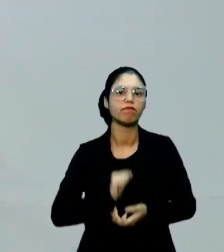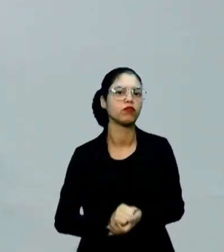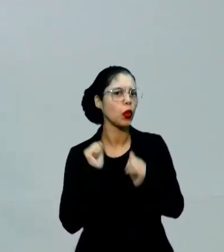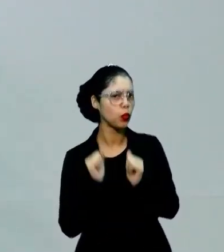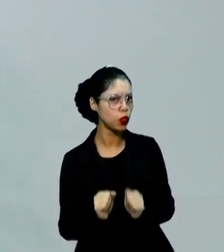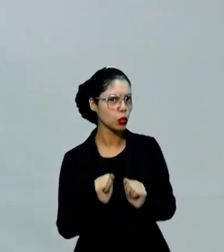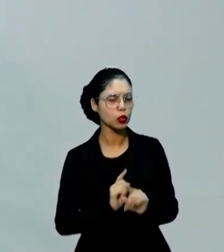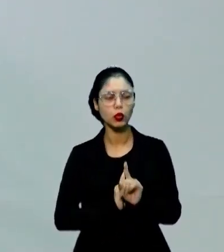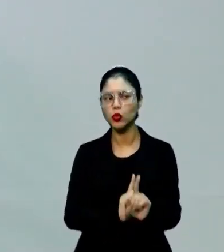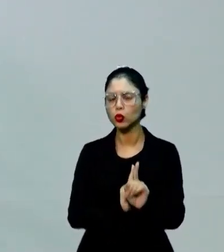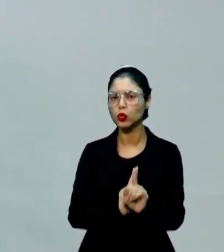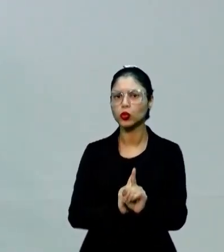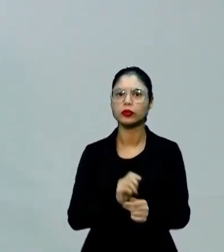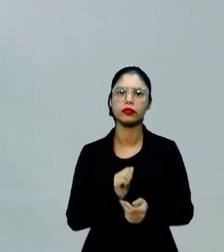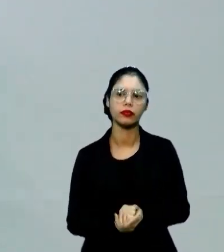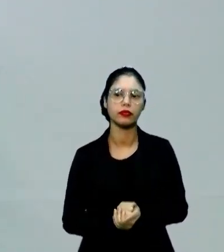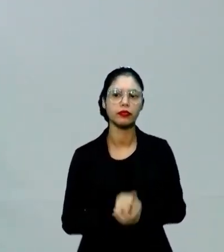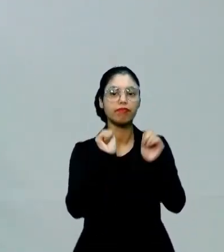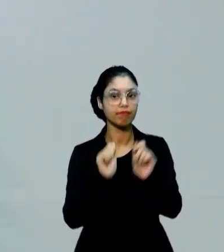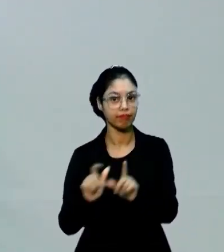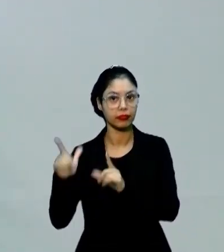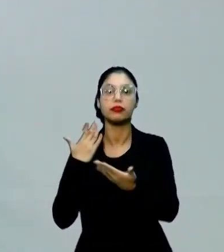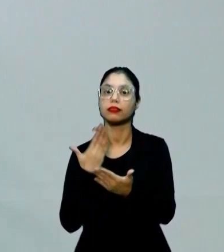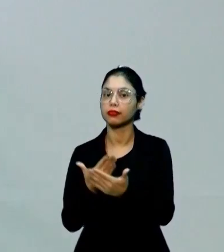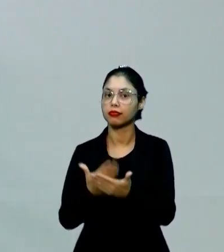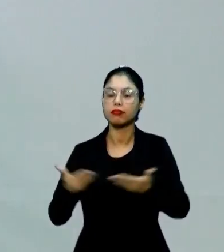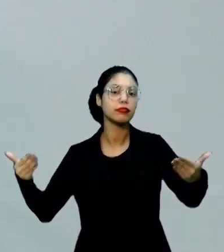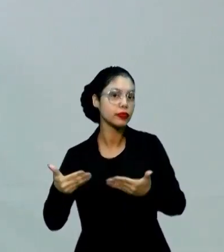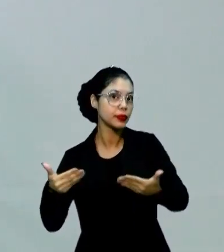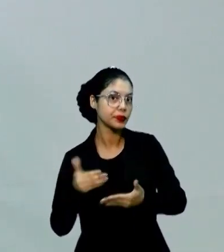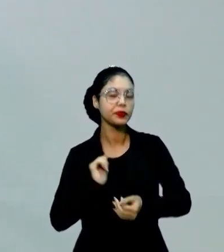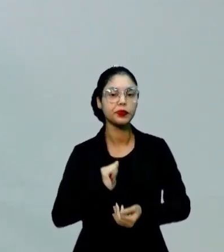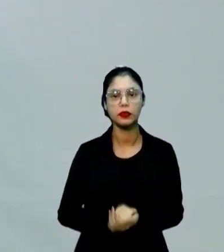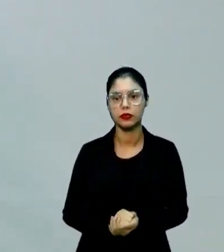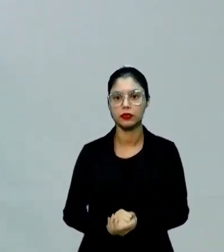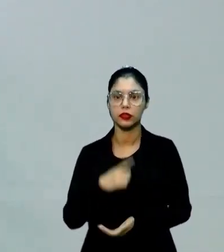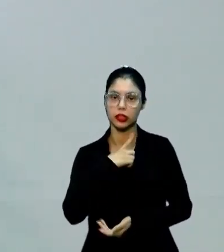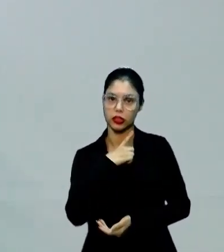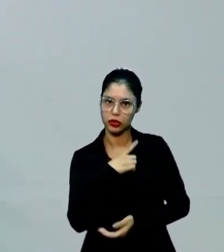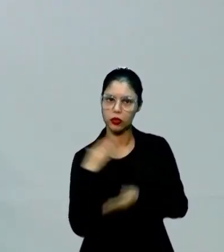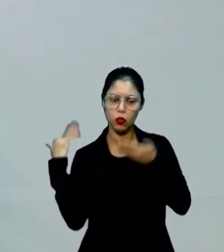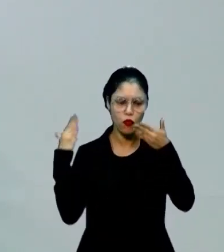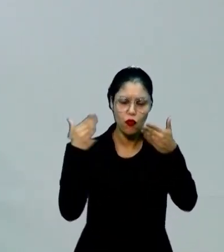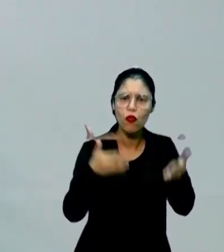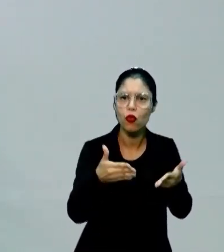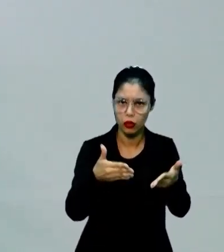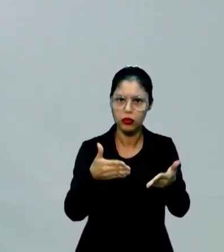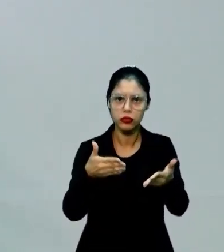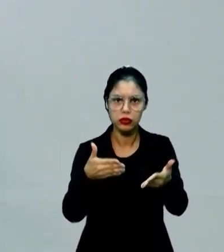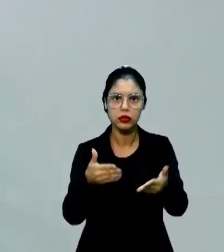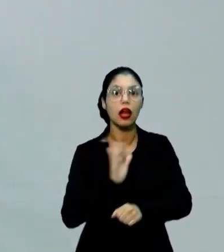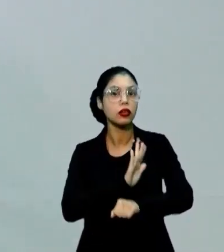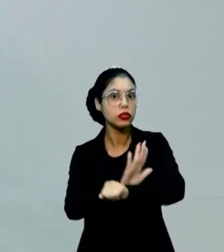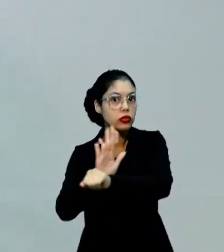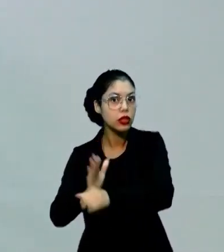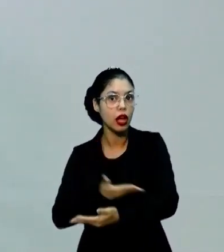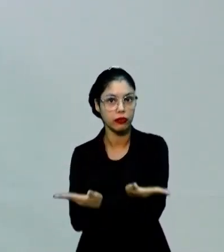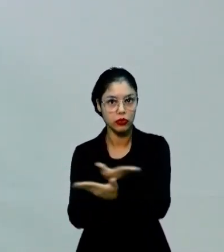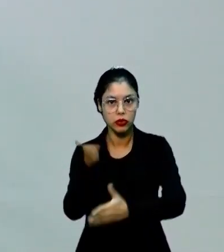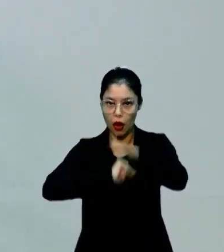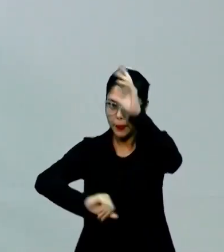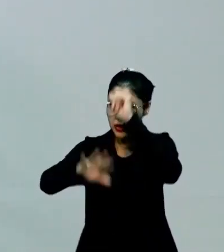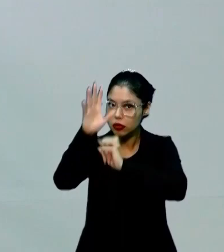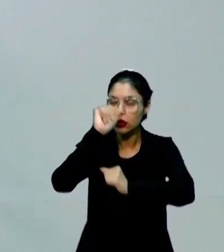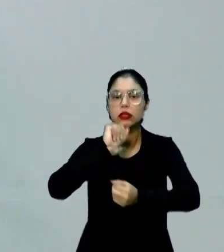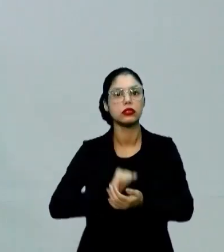possa acompanhar essa videoaula. Videoaula esta que tem como objetivo contribuir com o seu